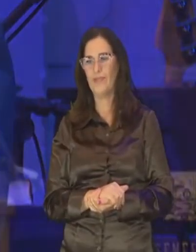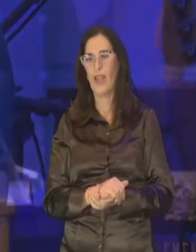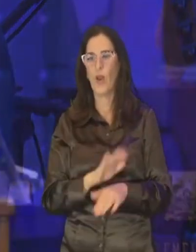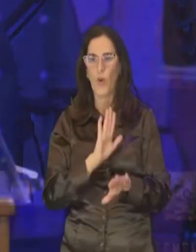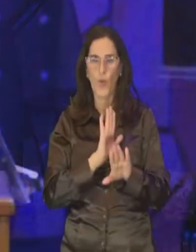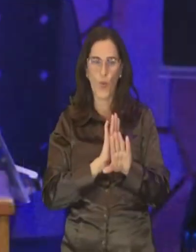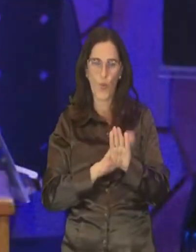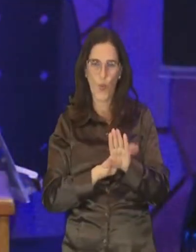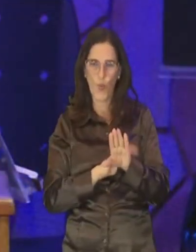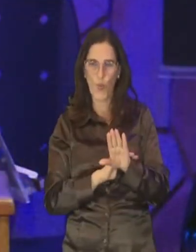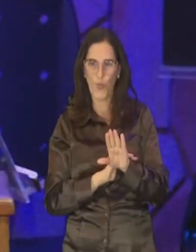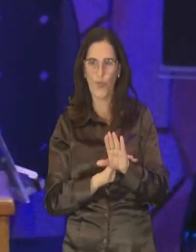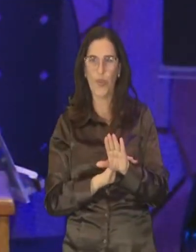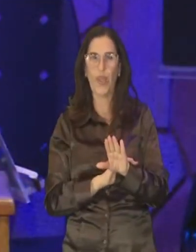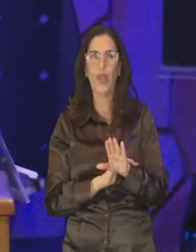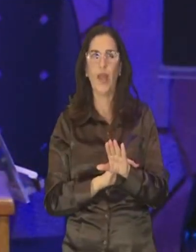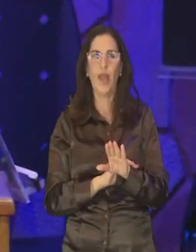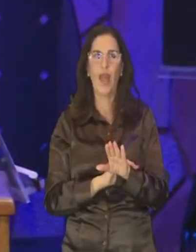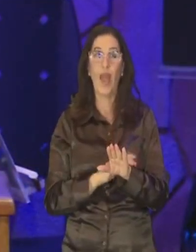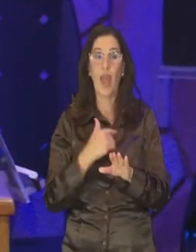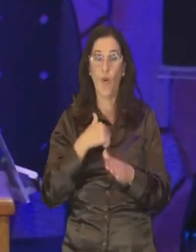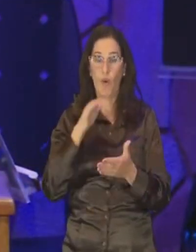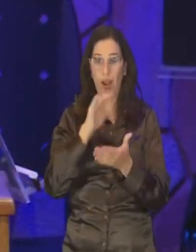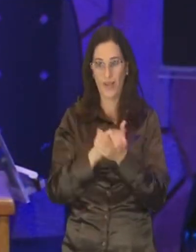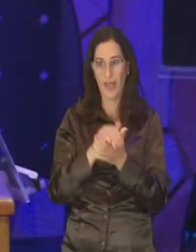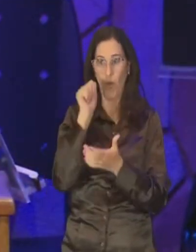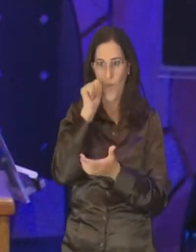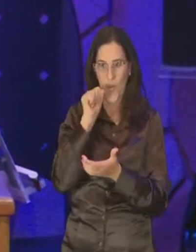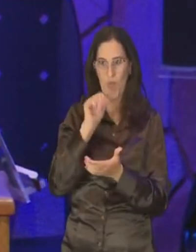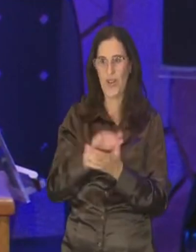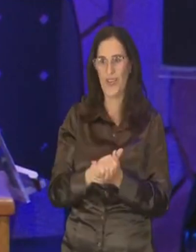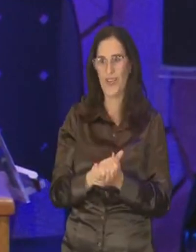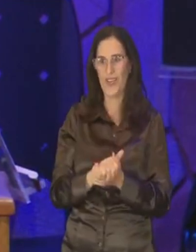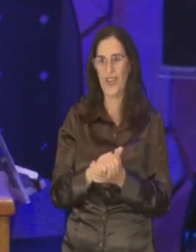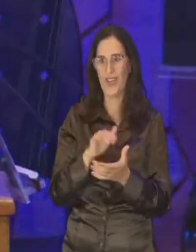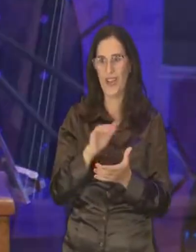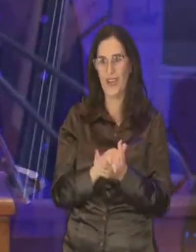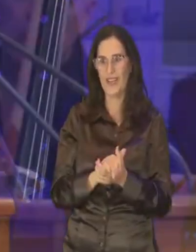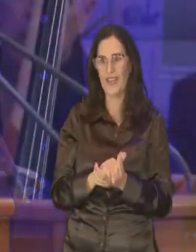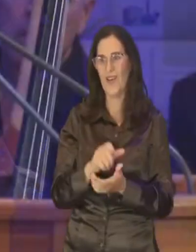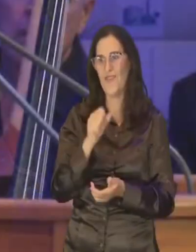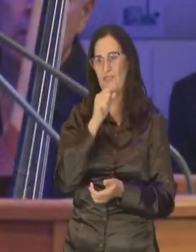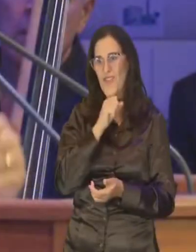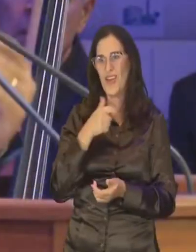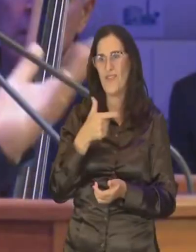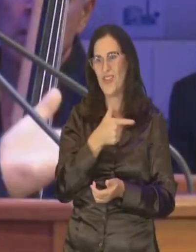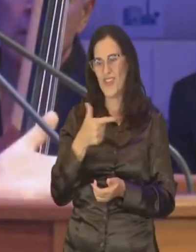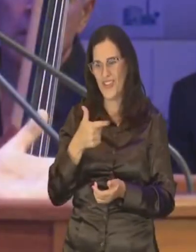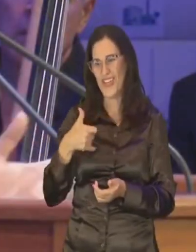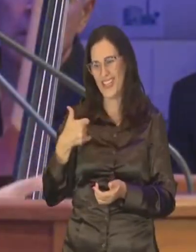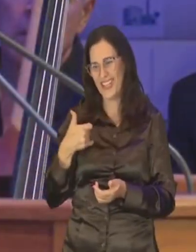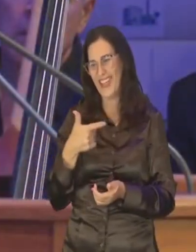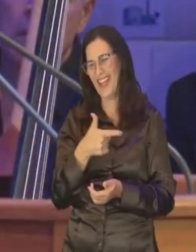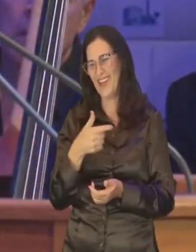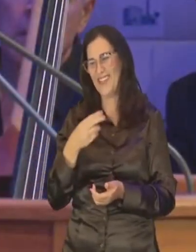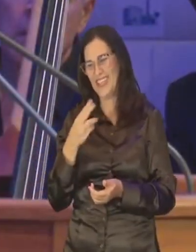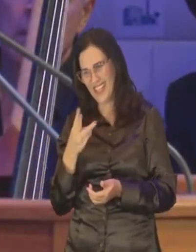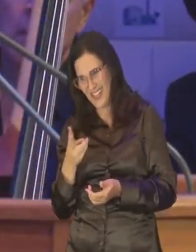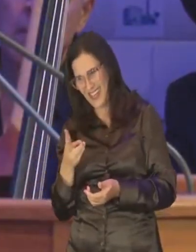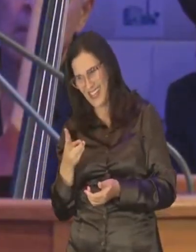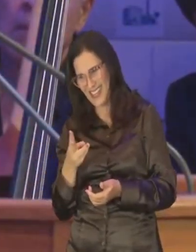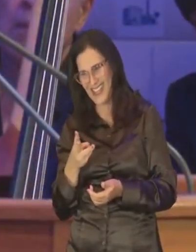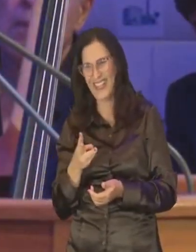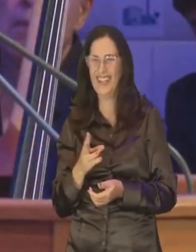Quando eu e Joyce casamos, já casamos muito velhos, eu tinha 22, ela 23,